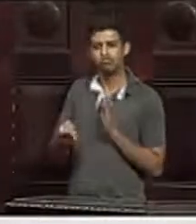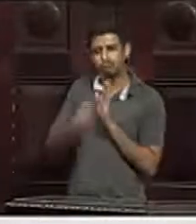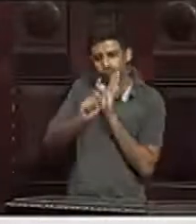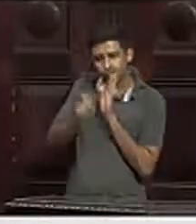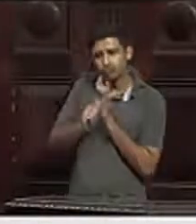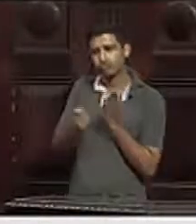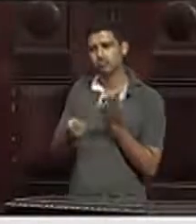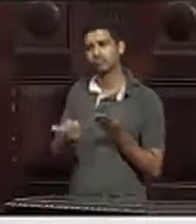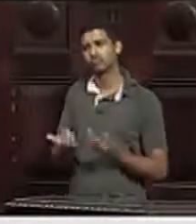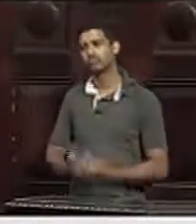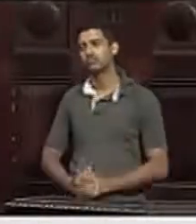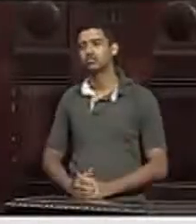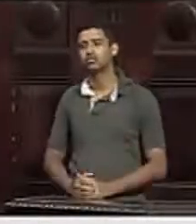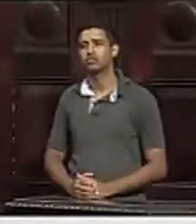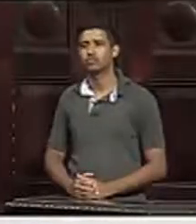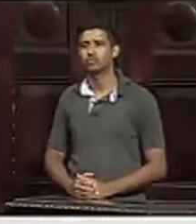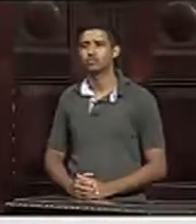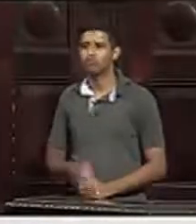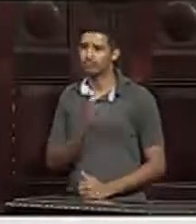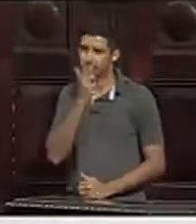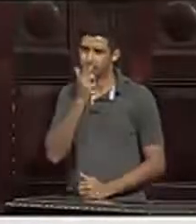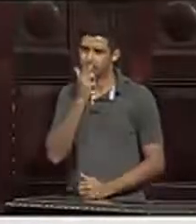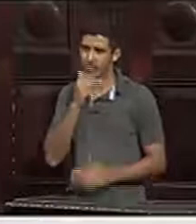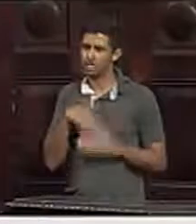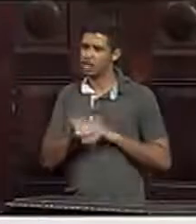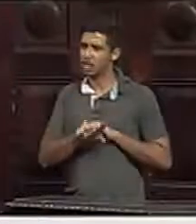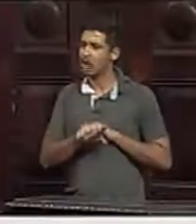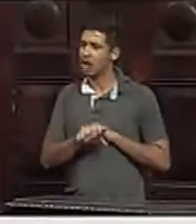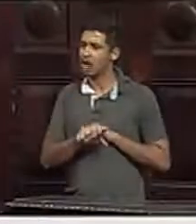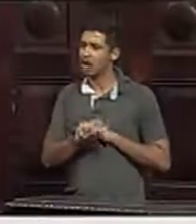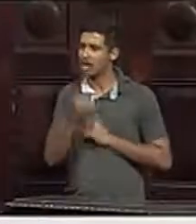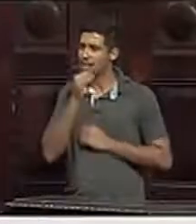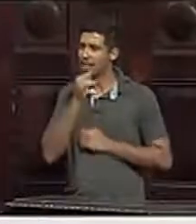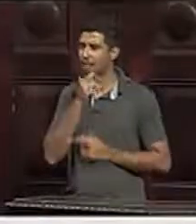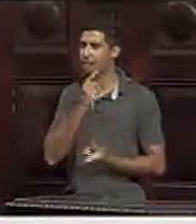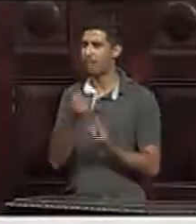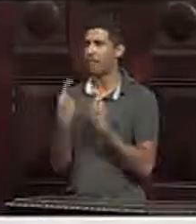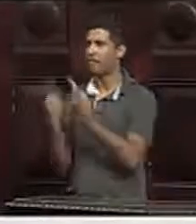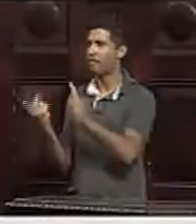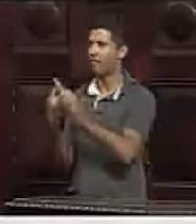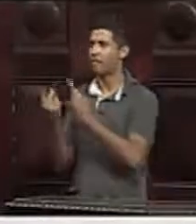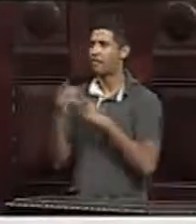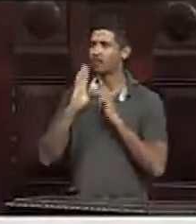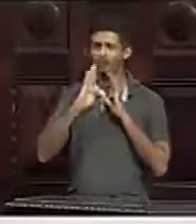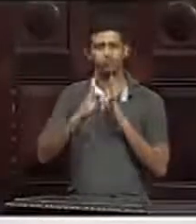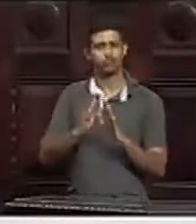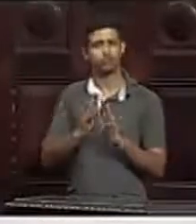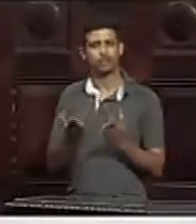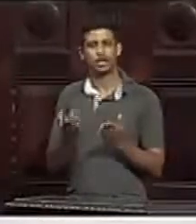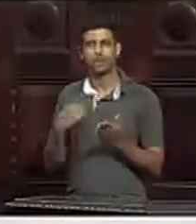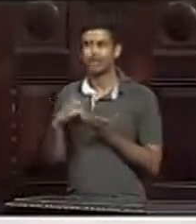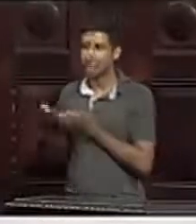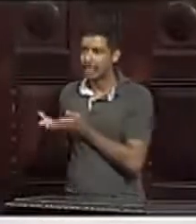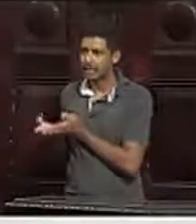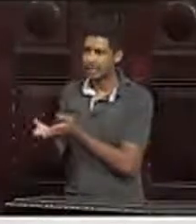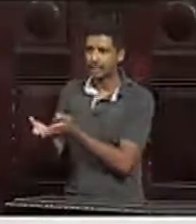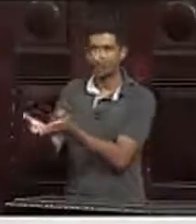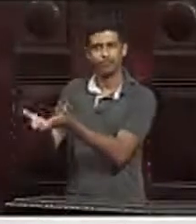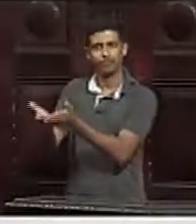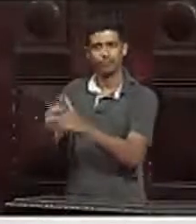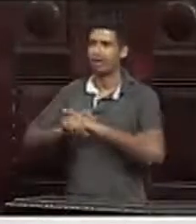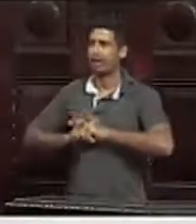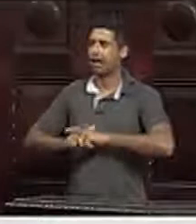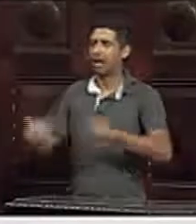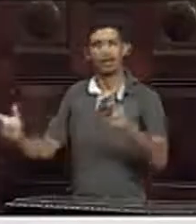guarda uma vinculação direta com o contrabando, que vem nos navios, nos grandes